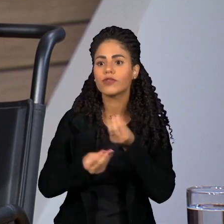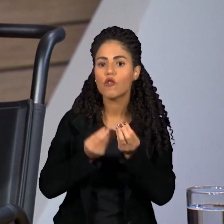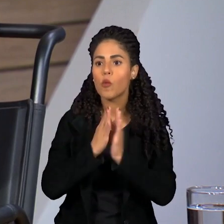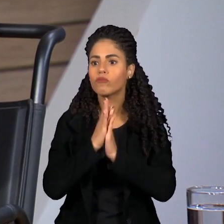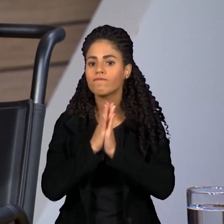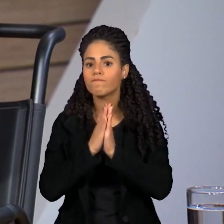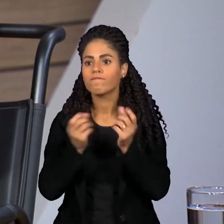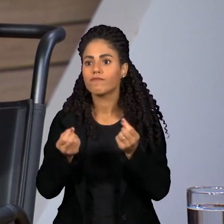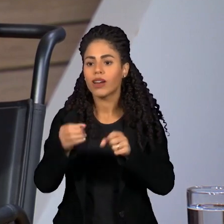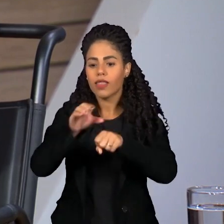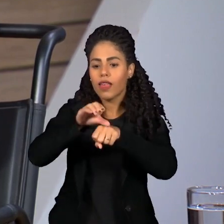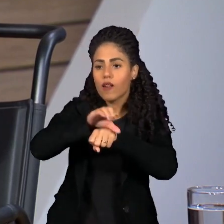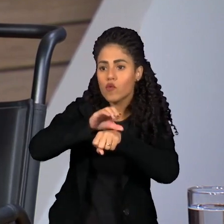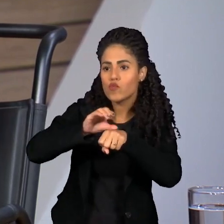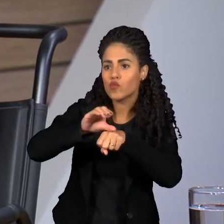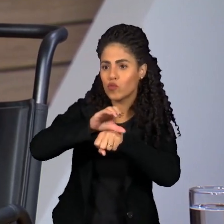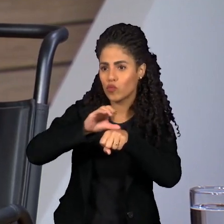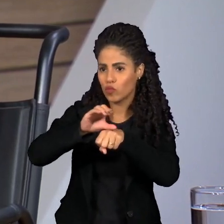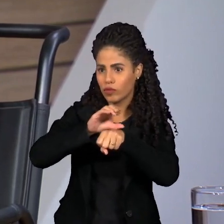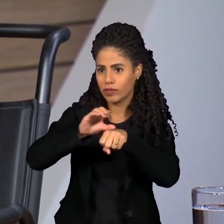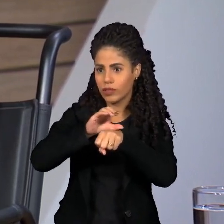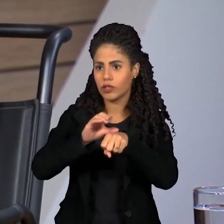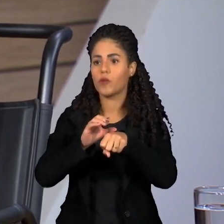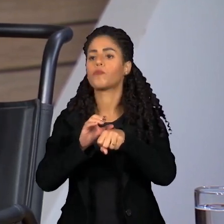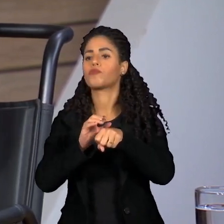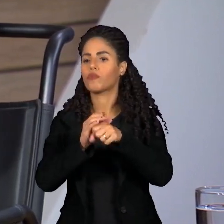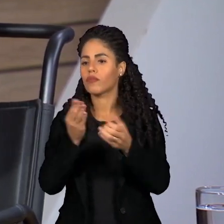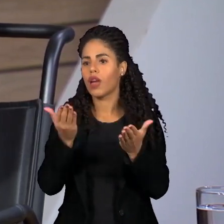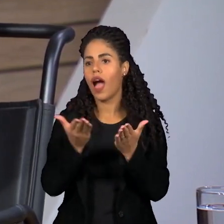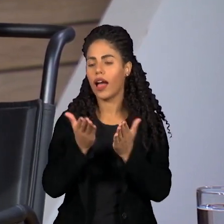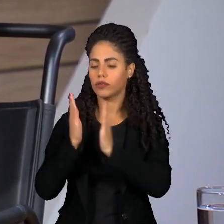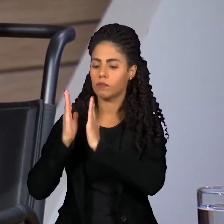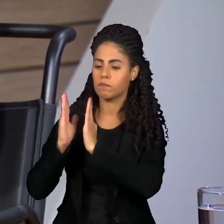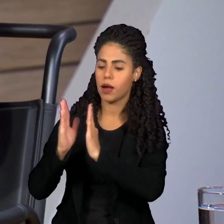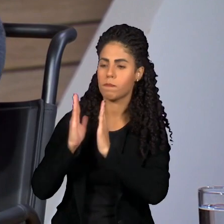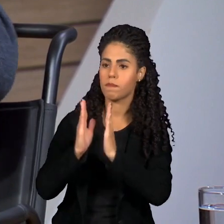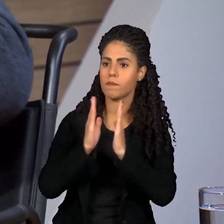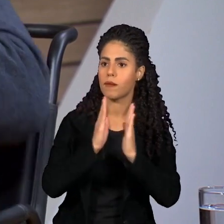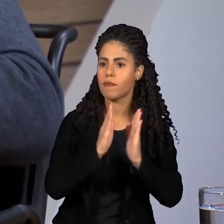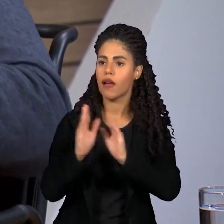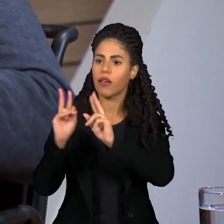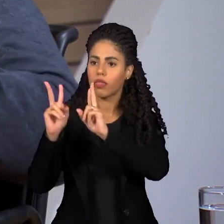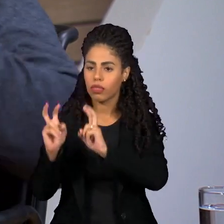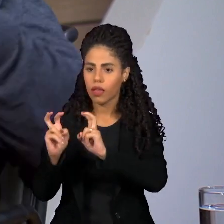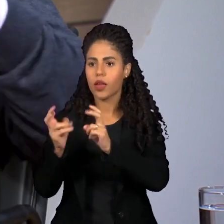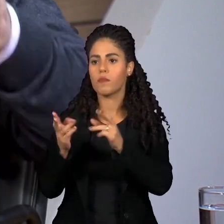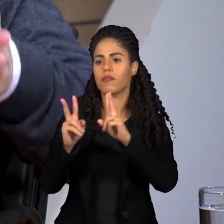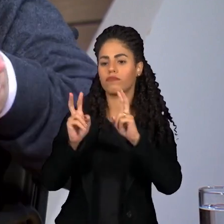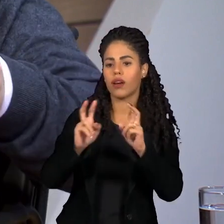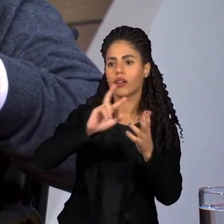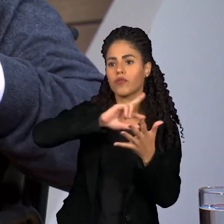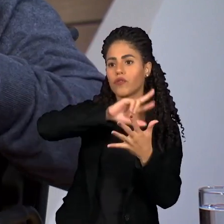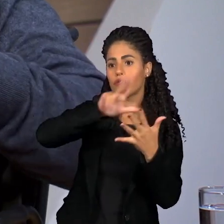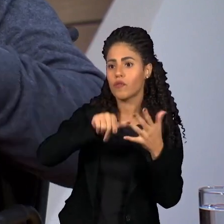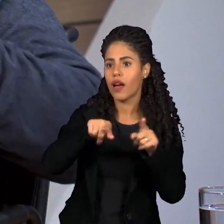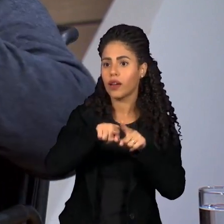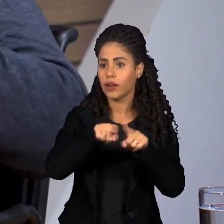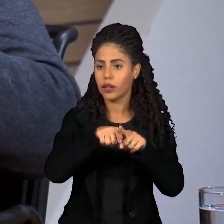na Constituição. Ela era dividida em subcomissões, comissões temáticas, comissão de sistematização e